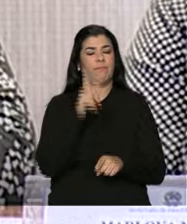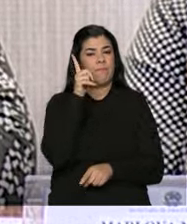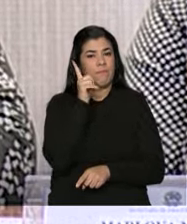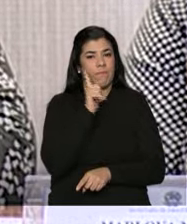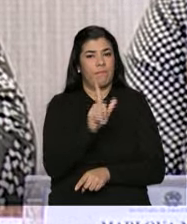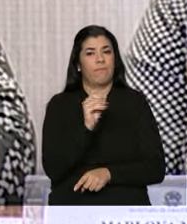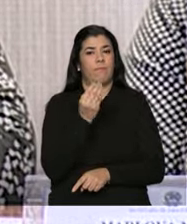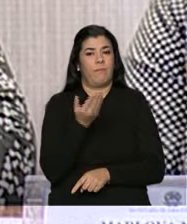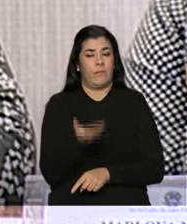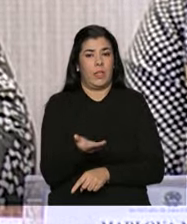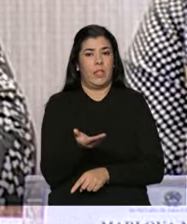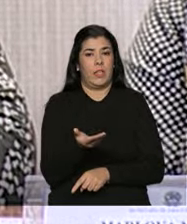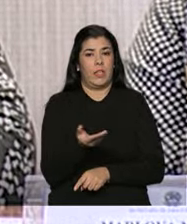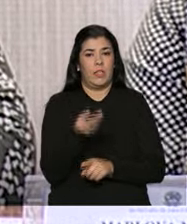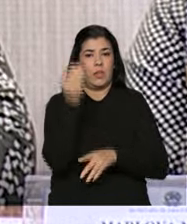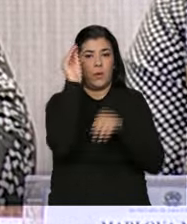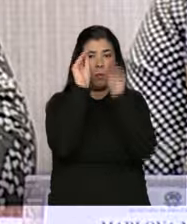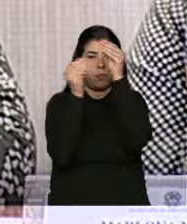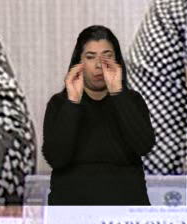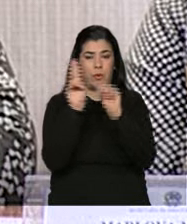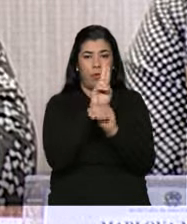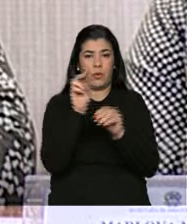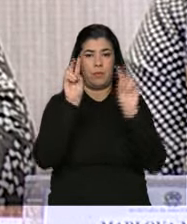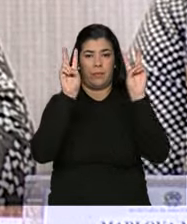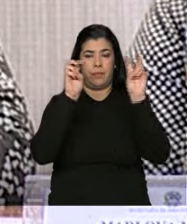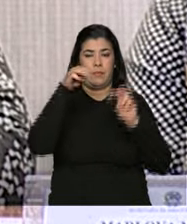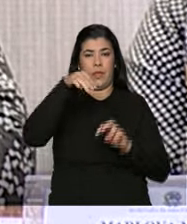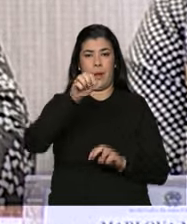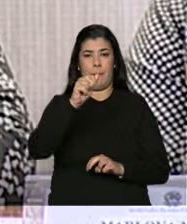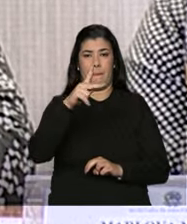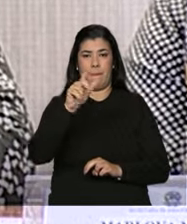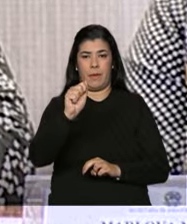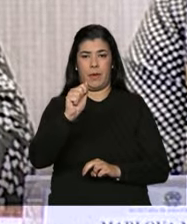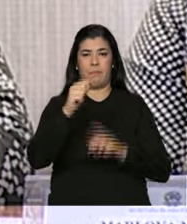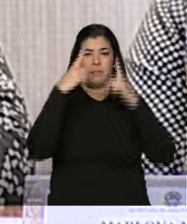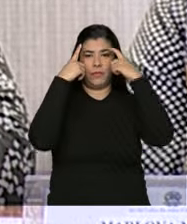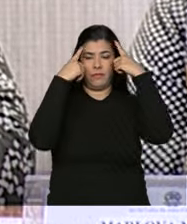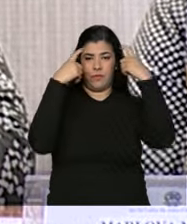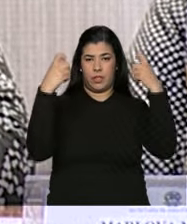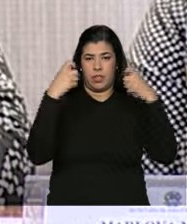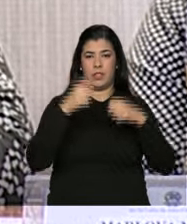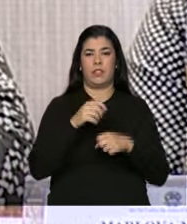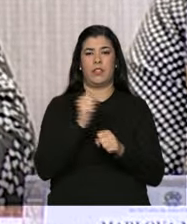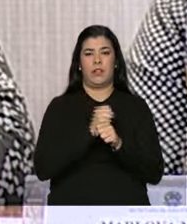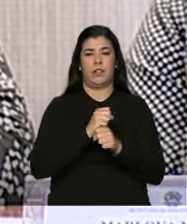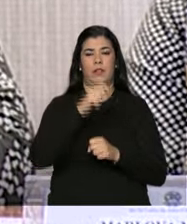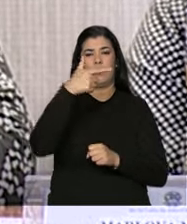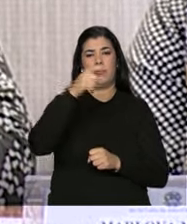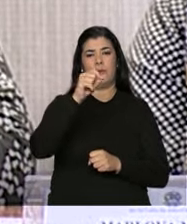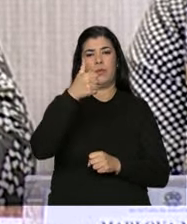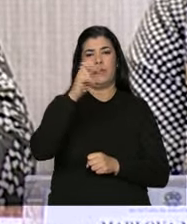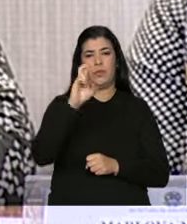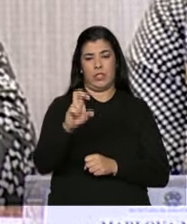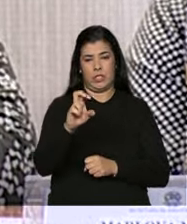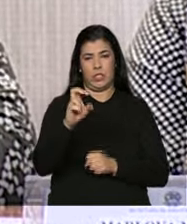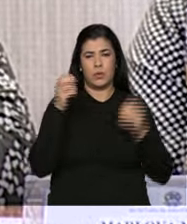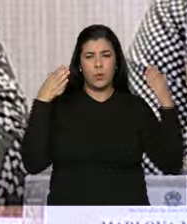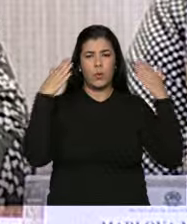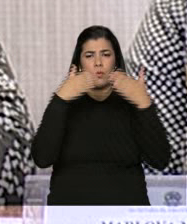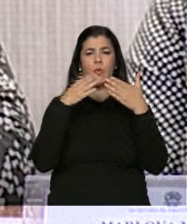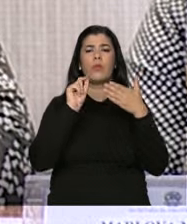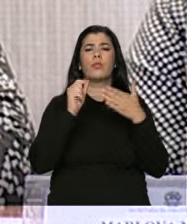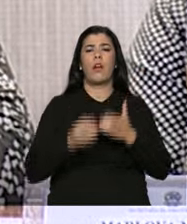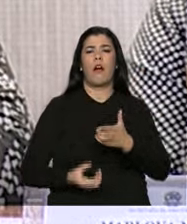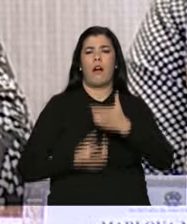colocado no mapa da violência de 2015 o foco na questão das armas de fogo e o